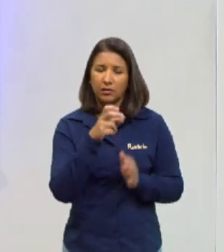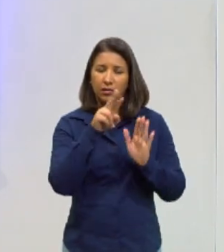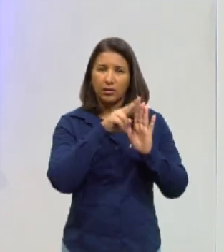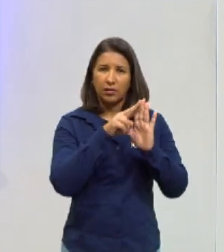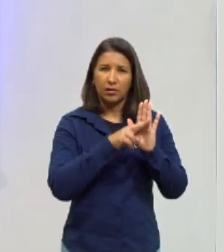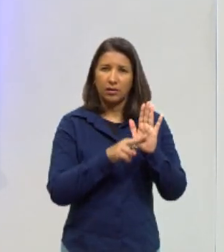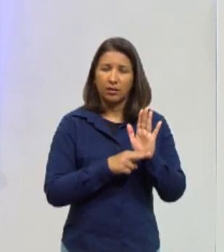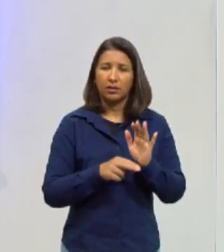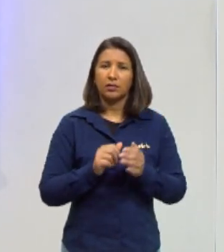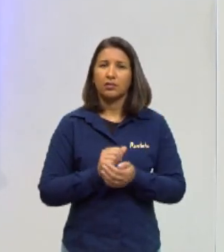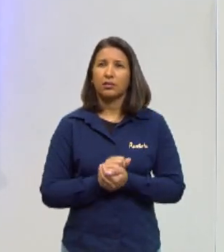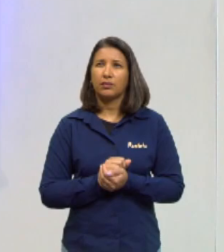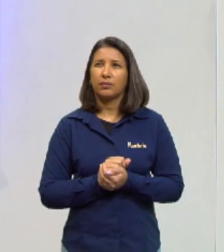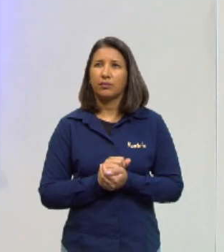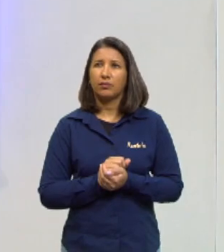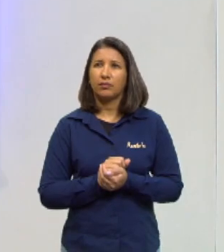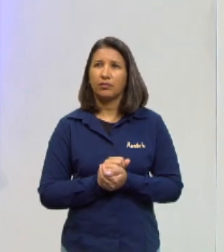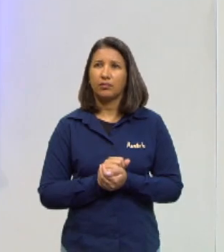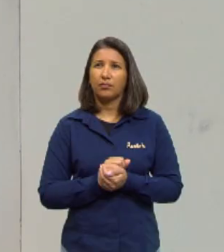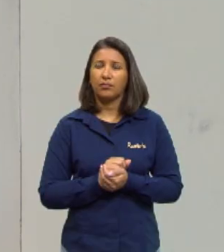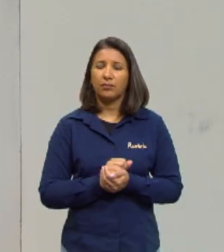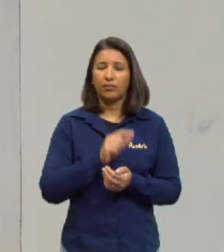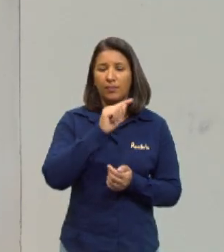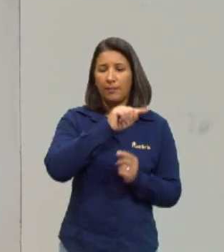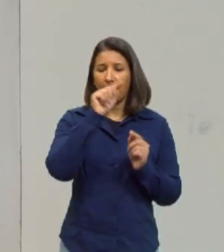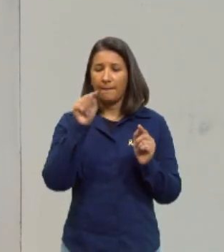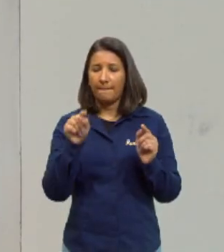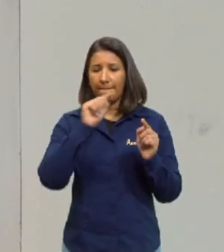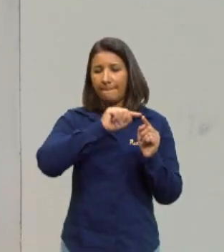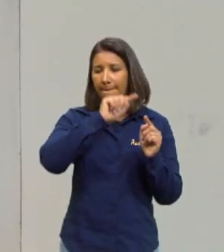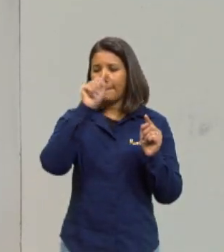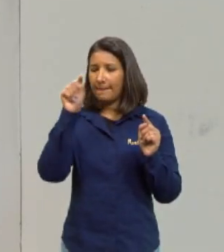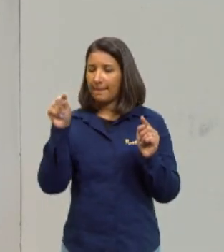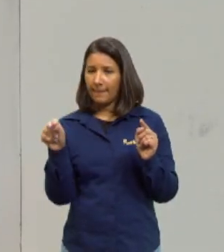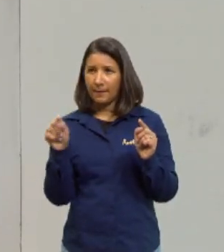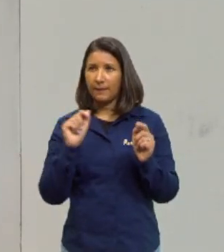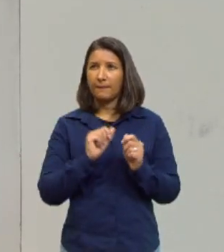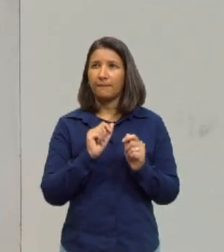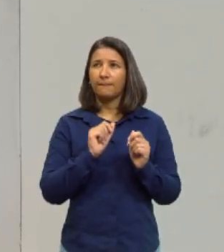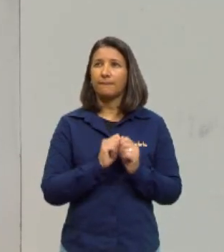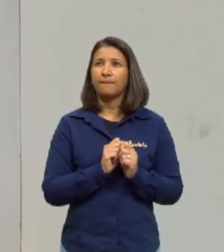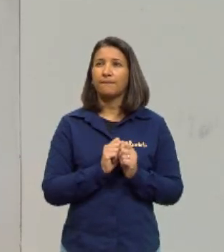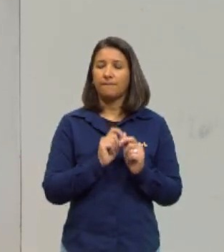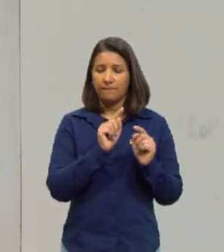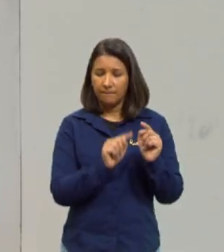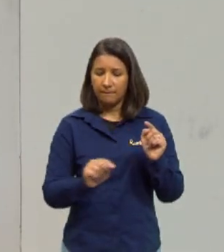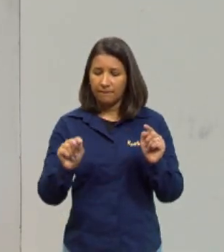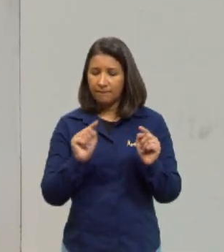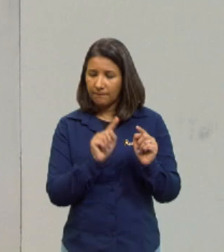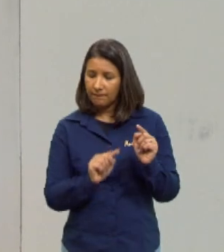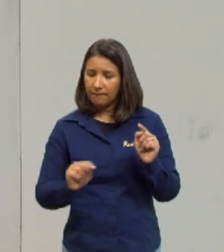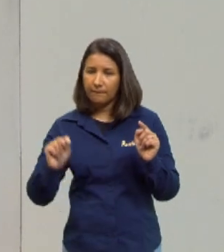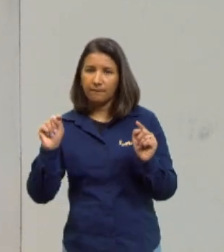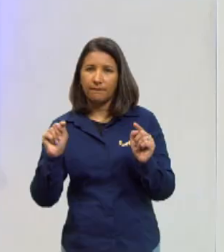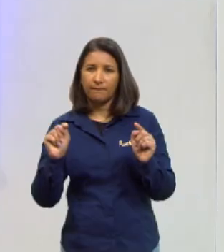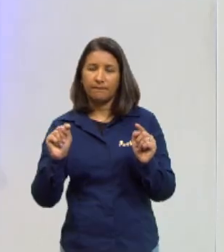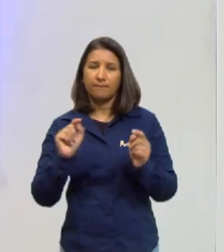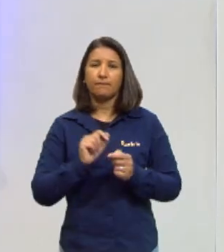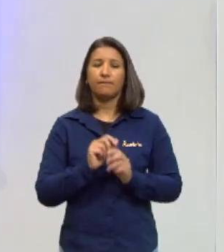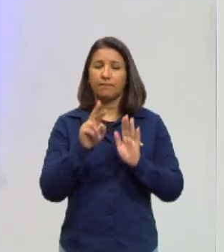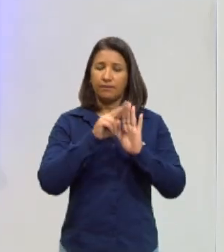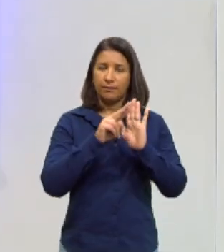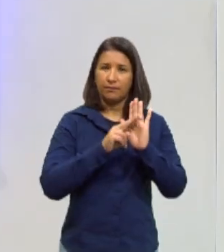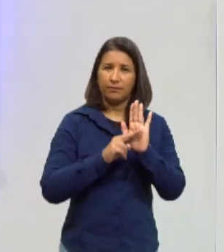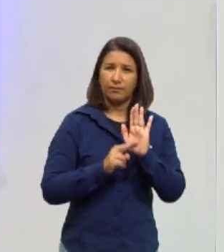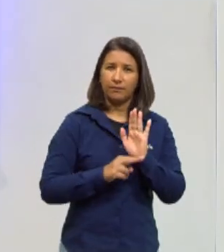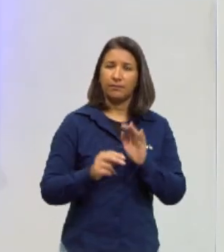produto notável, vai fazer os chuveirinhos, né? Certo? Quem lembrar da regrinha do